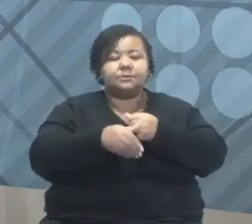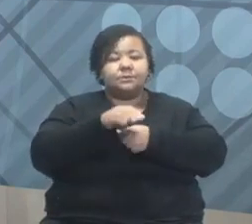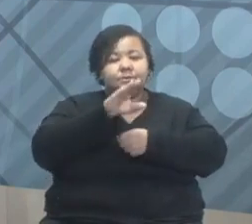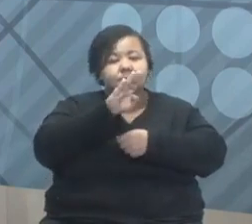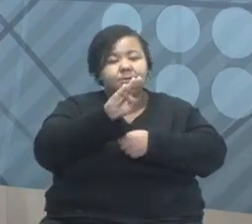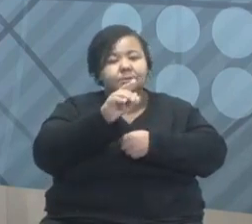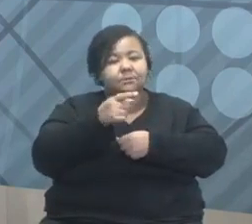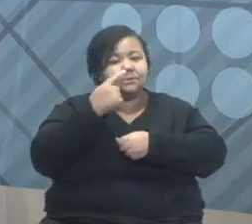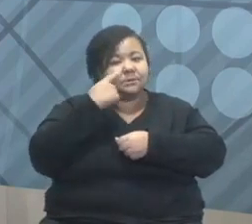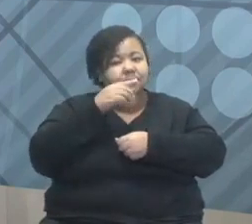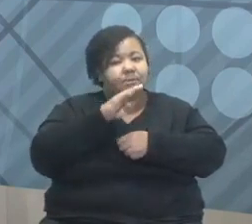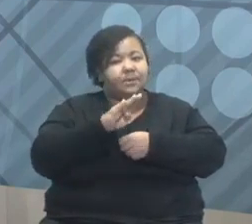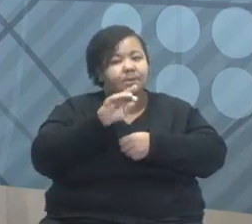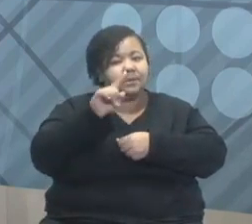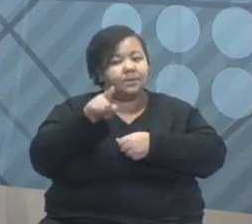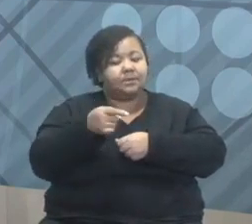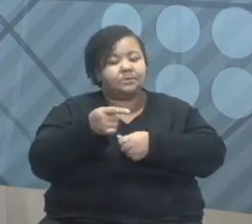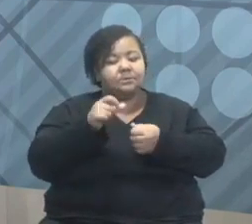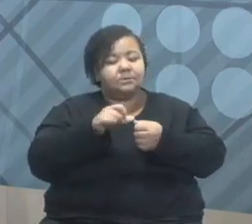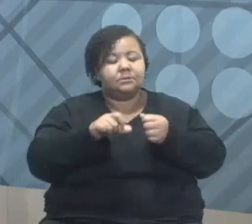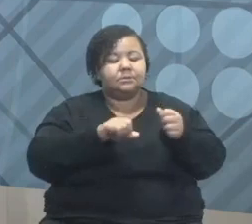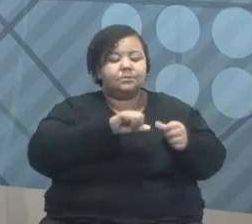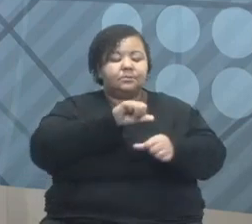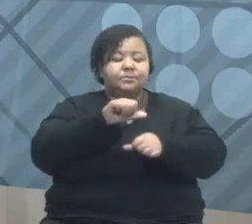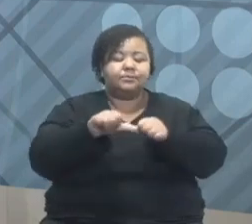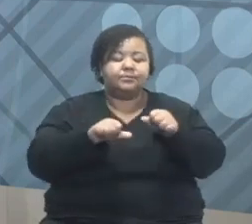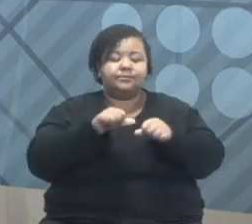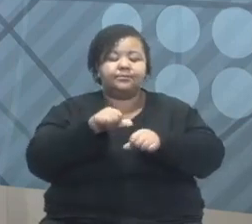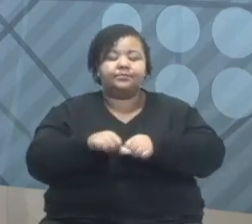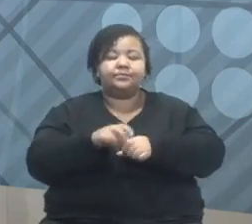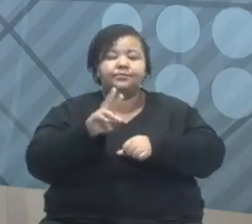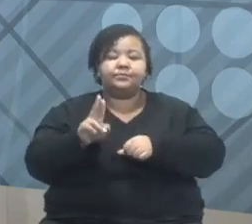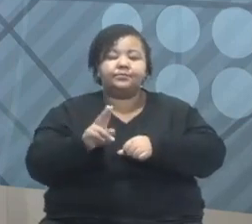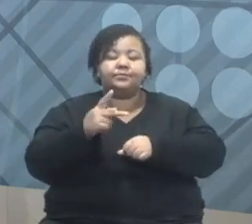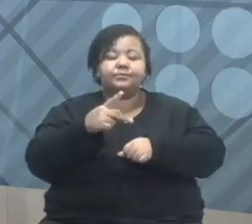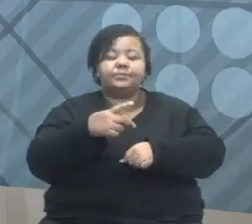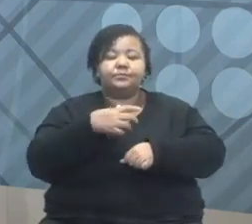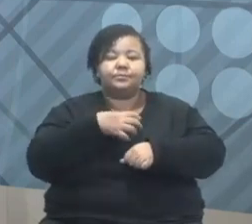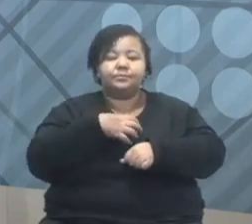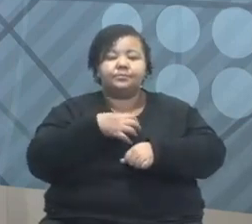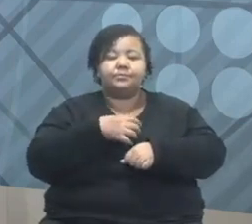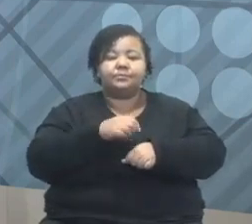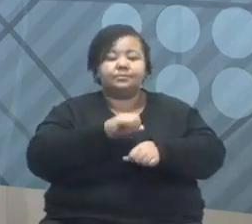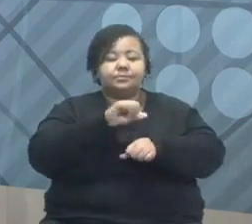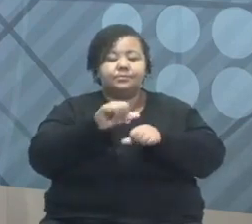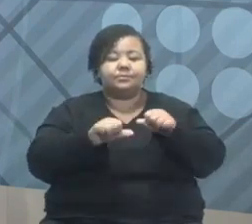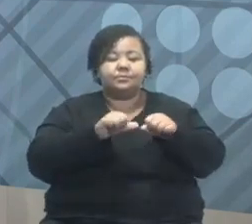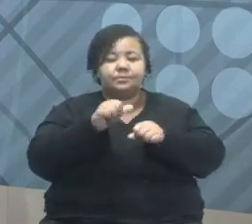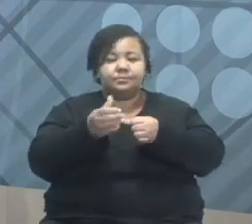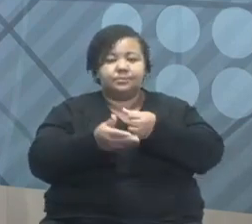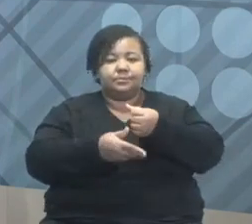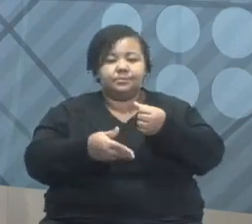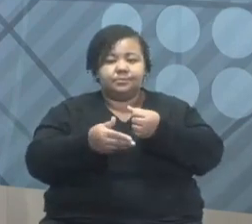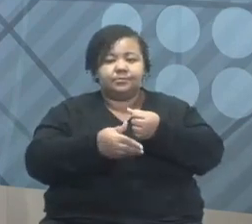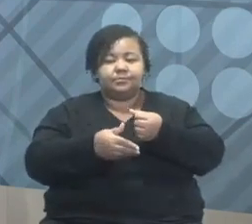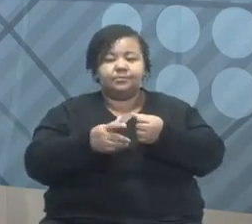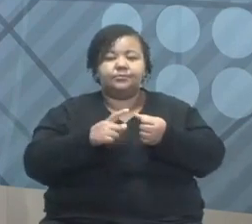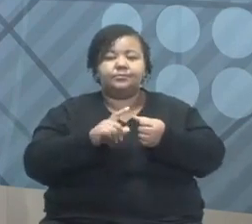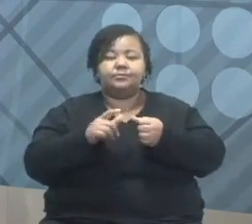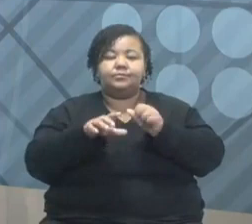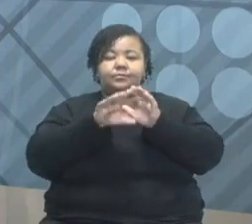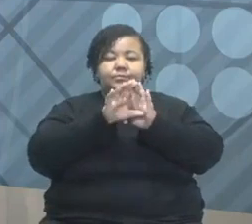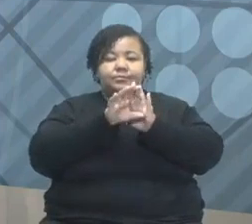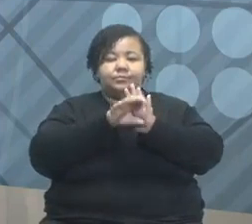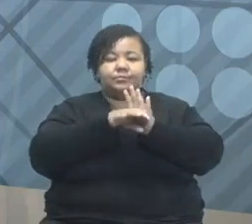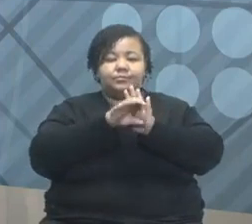considerando a base beta'. Então, a gente fez essa mudança. Trabalhamos com essa situação de mudança de base. Então, os conceitos que